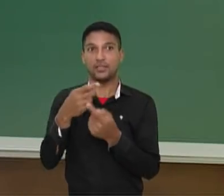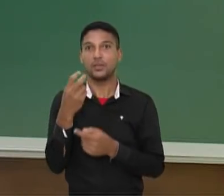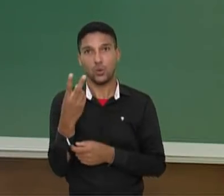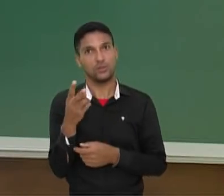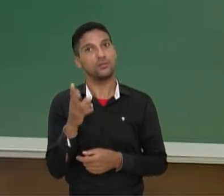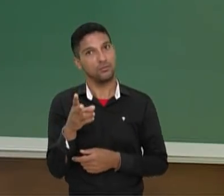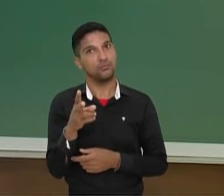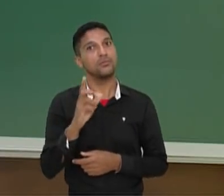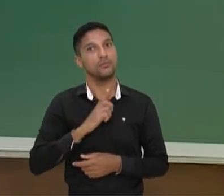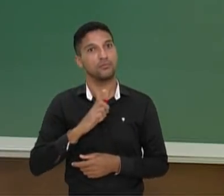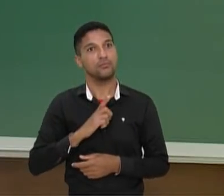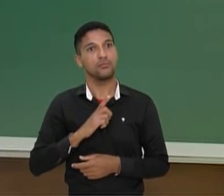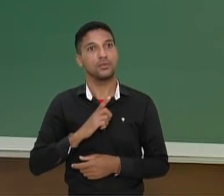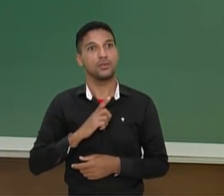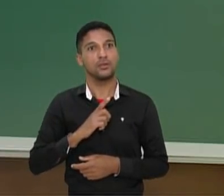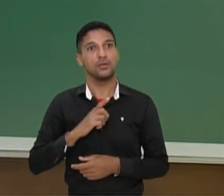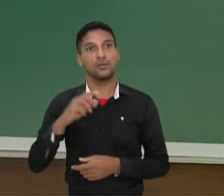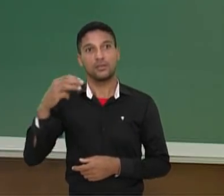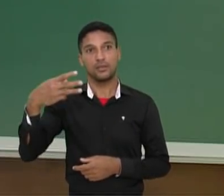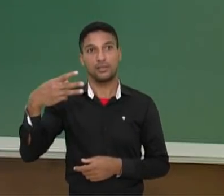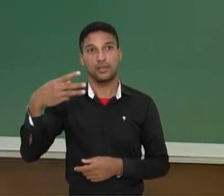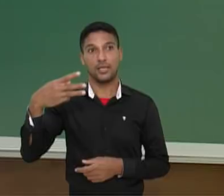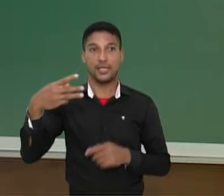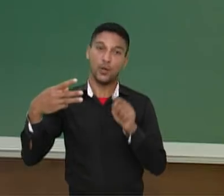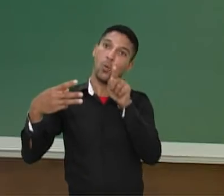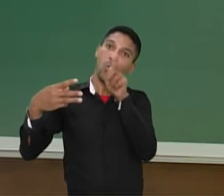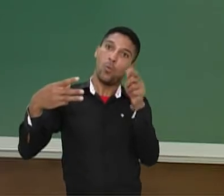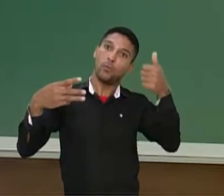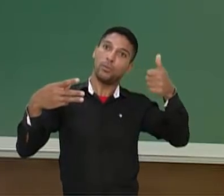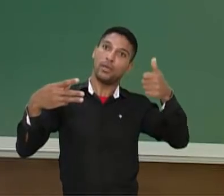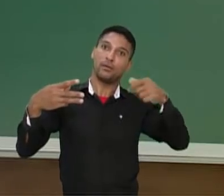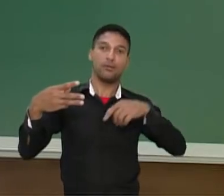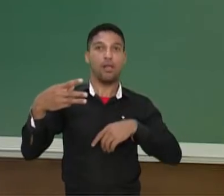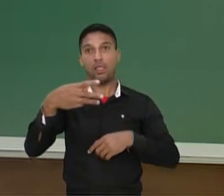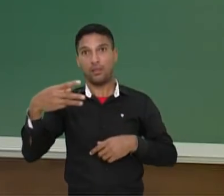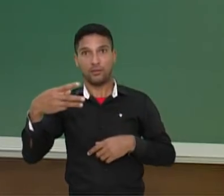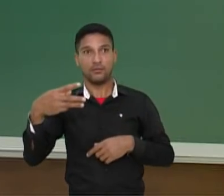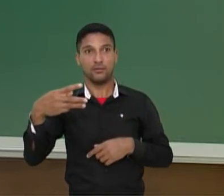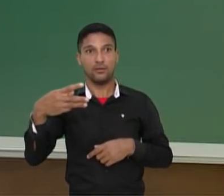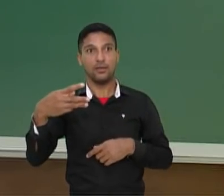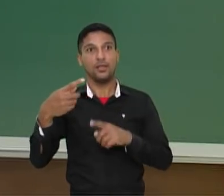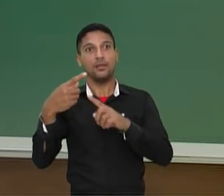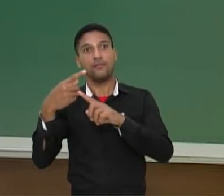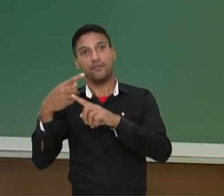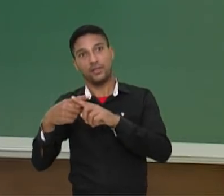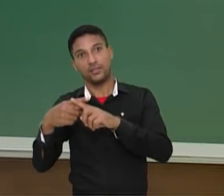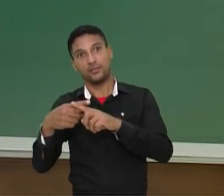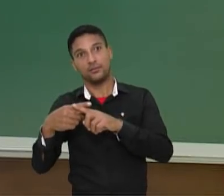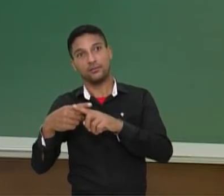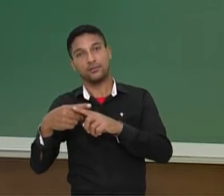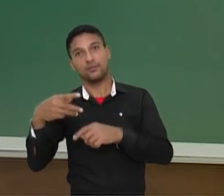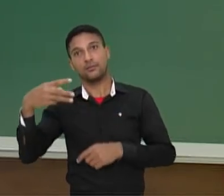2 sempre tem, o primeiro termo, 3m, vezes o segundo é 7.